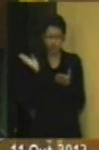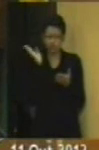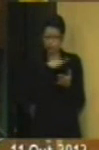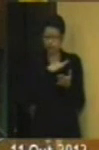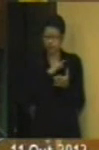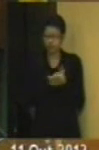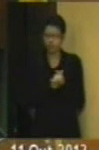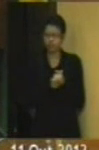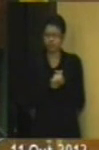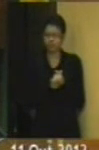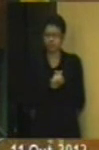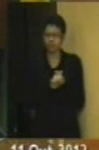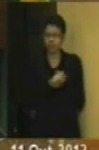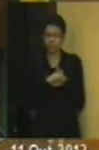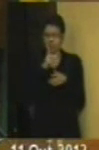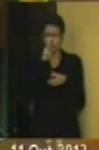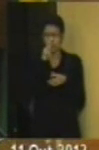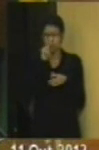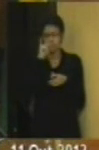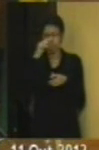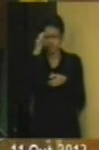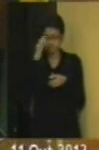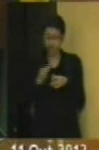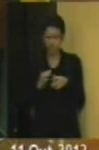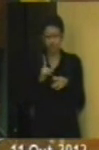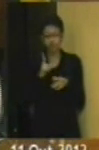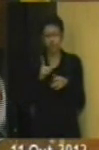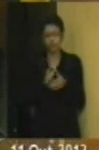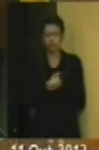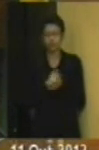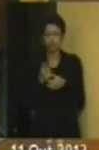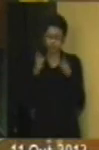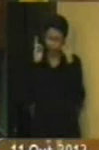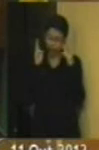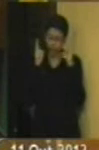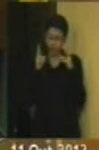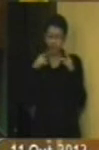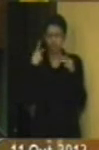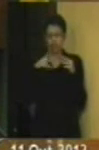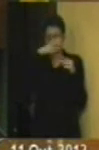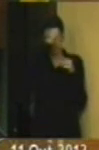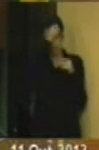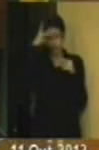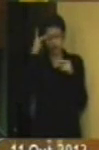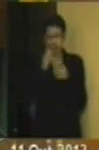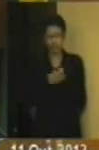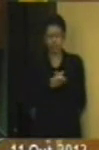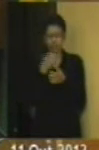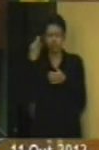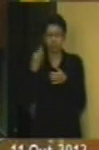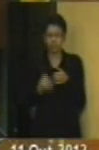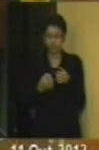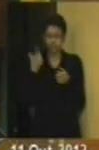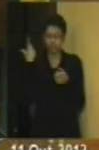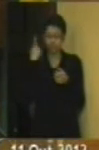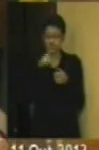nem tomou posse e já vai para o enfrentamento eu espero que a sua prefeita conceição rabha que realmente foi quem se